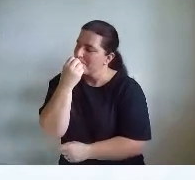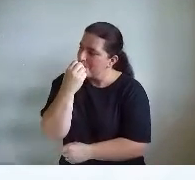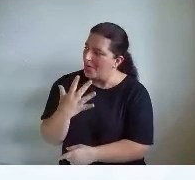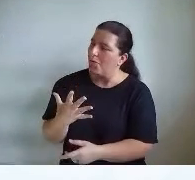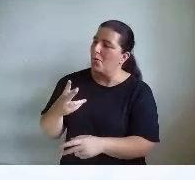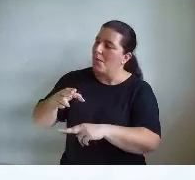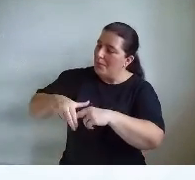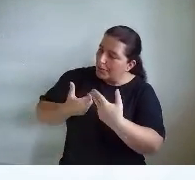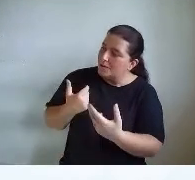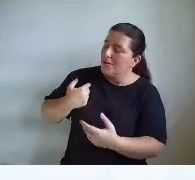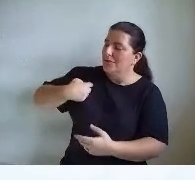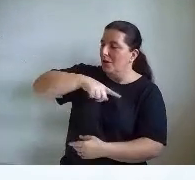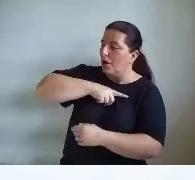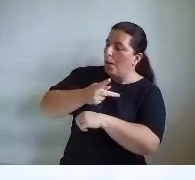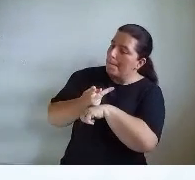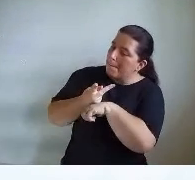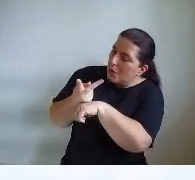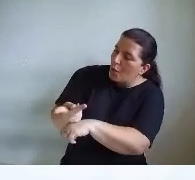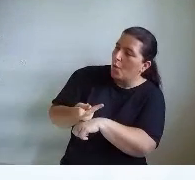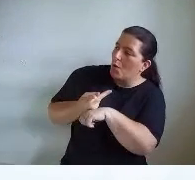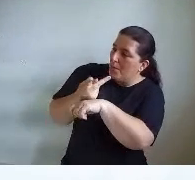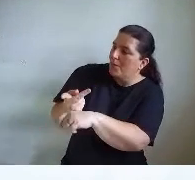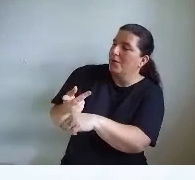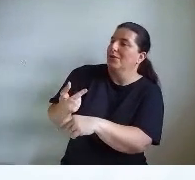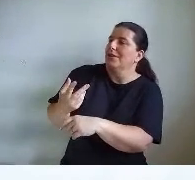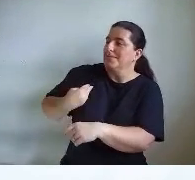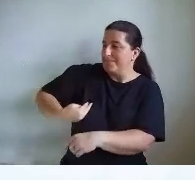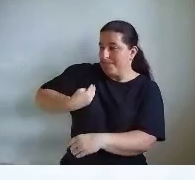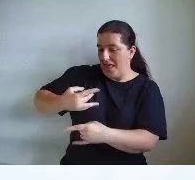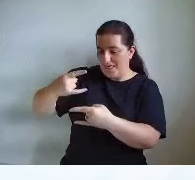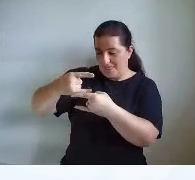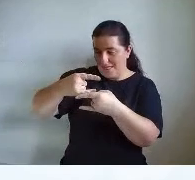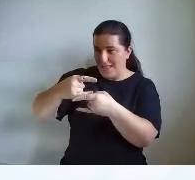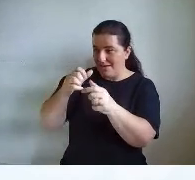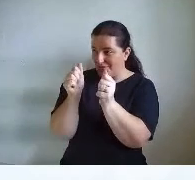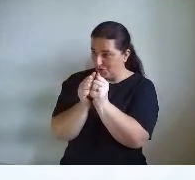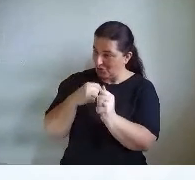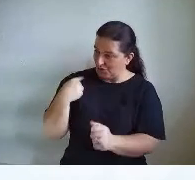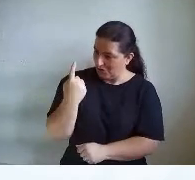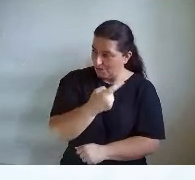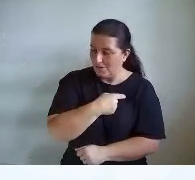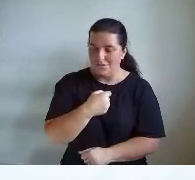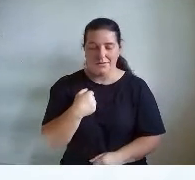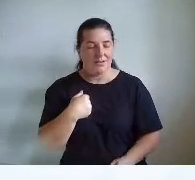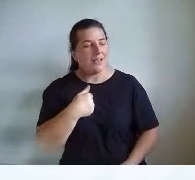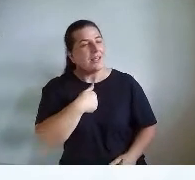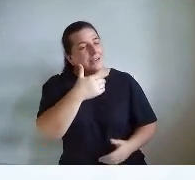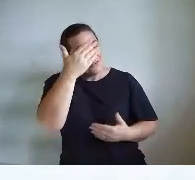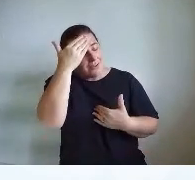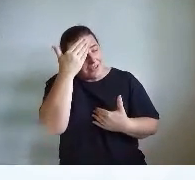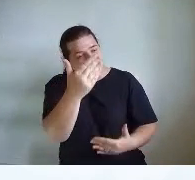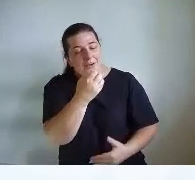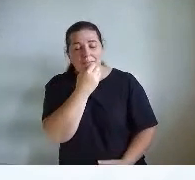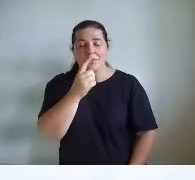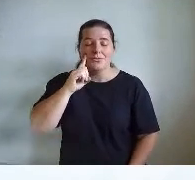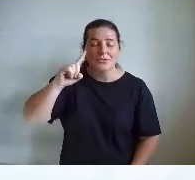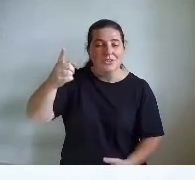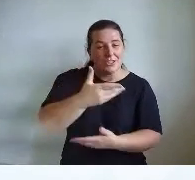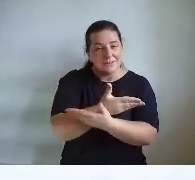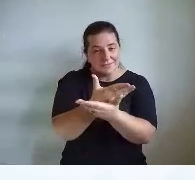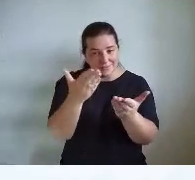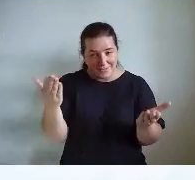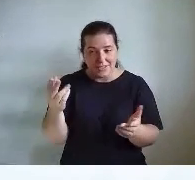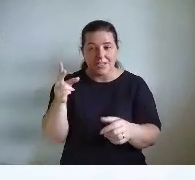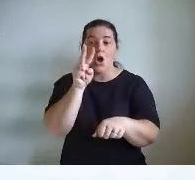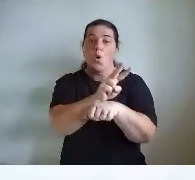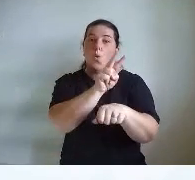sempre buscando tê-la aqui na live conosco. Eu que agradeço, Gilce. Bom dia a todos e que se cuidem muito,